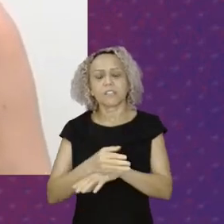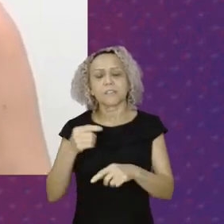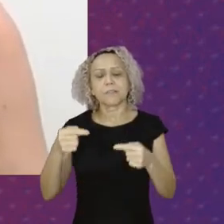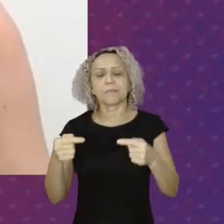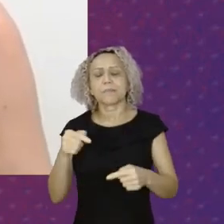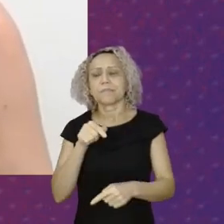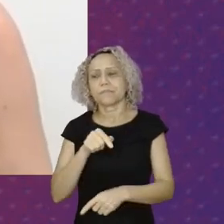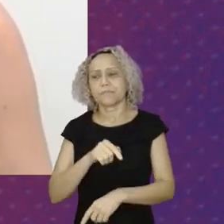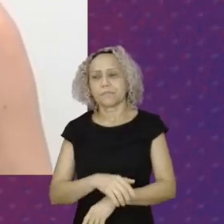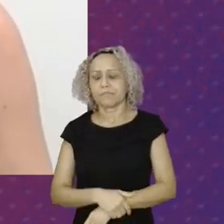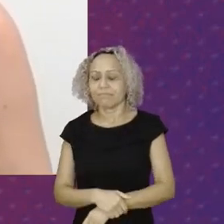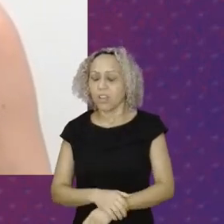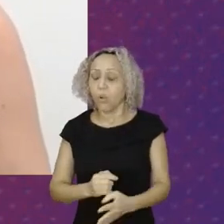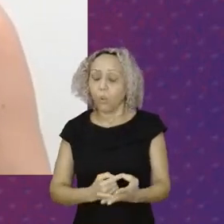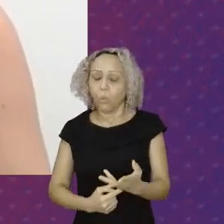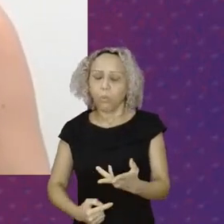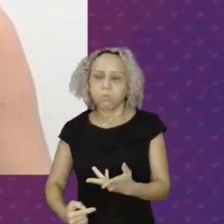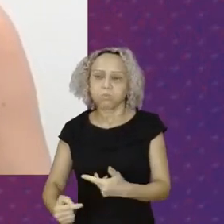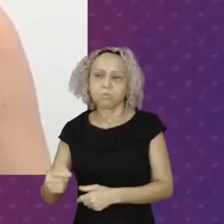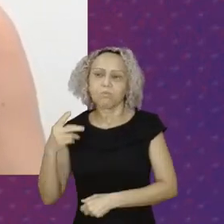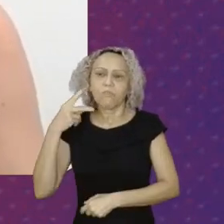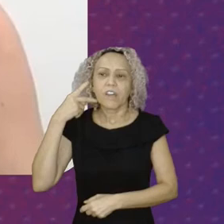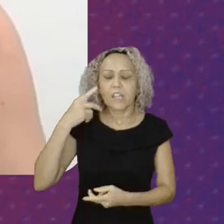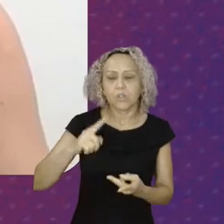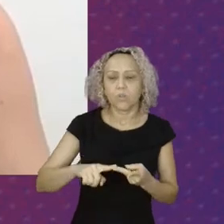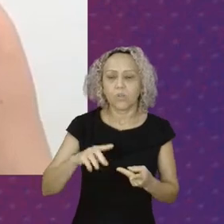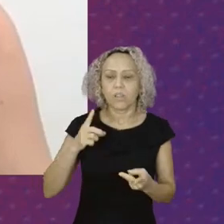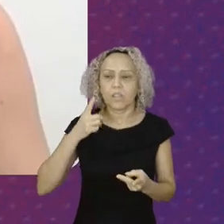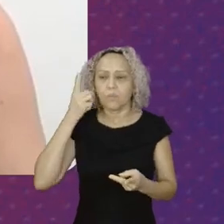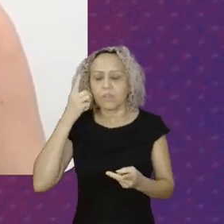vereadoras, deputadas, senadoras,